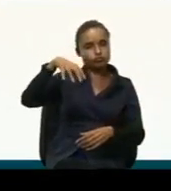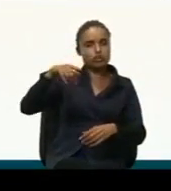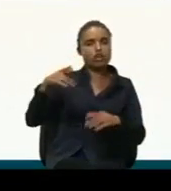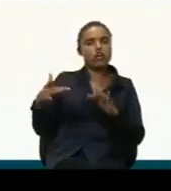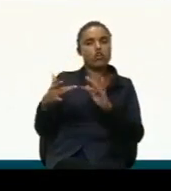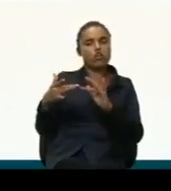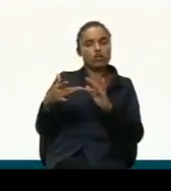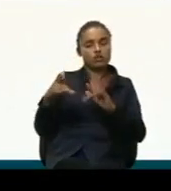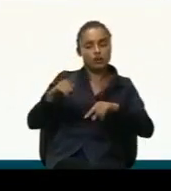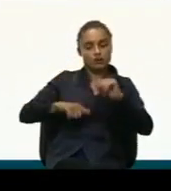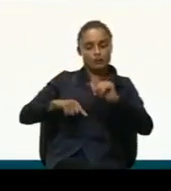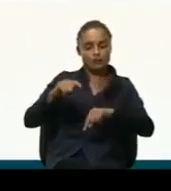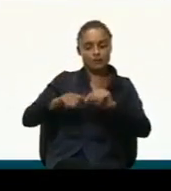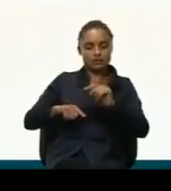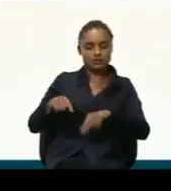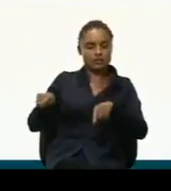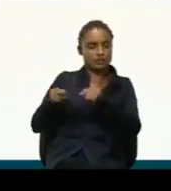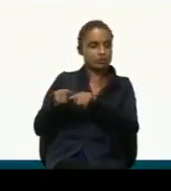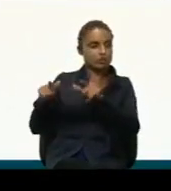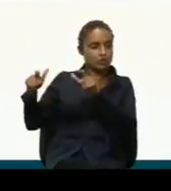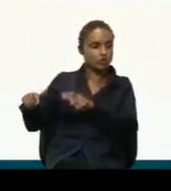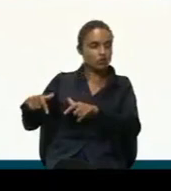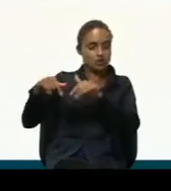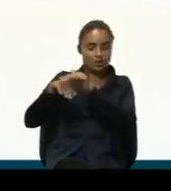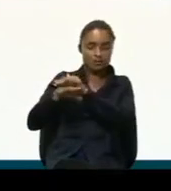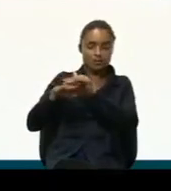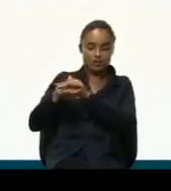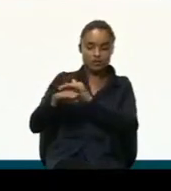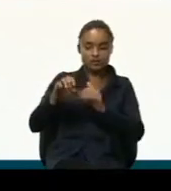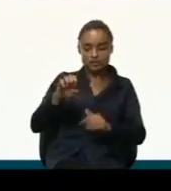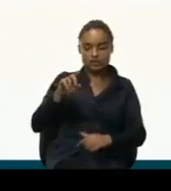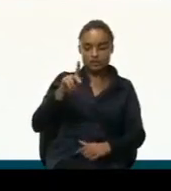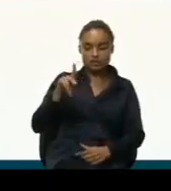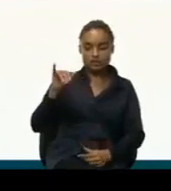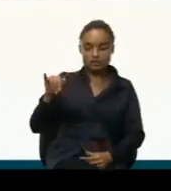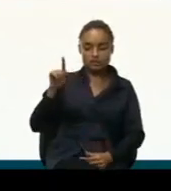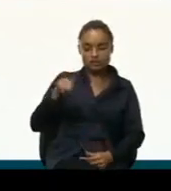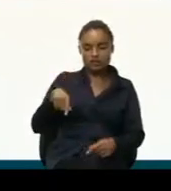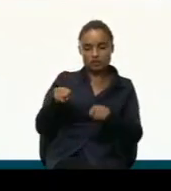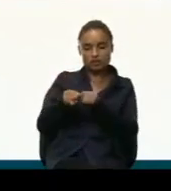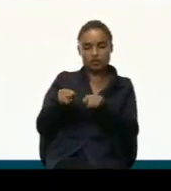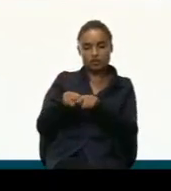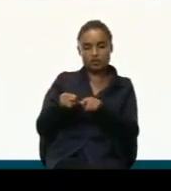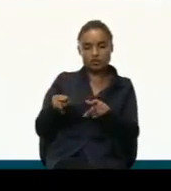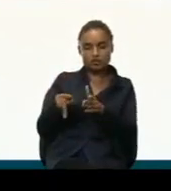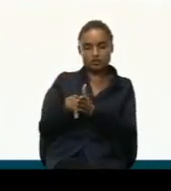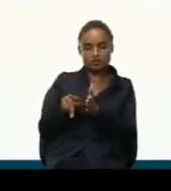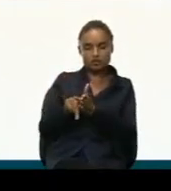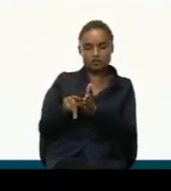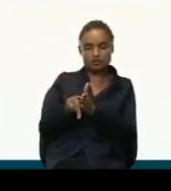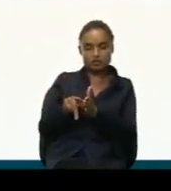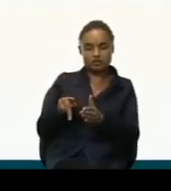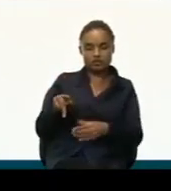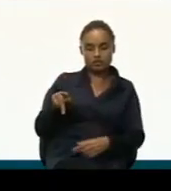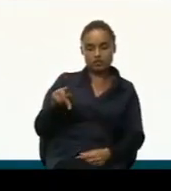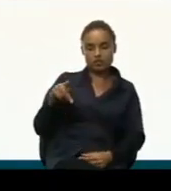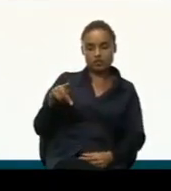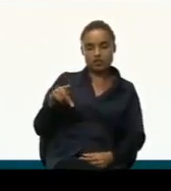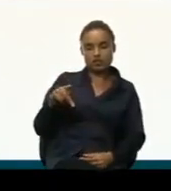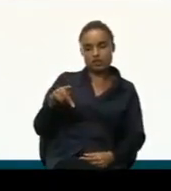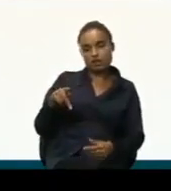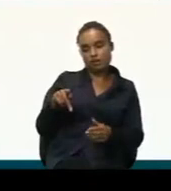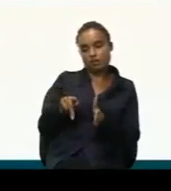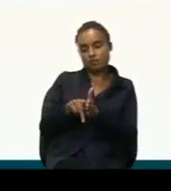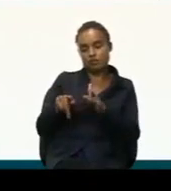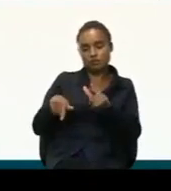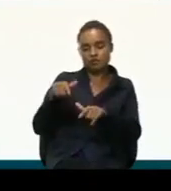os EPIs disponível para visita ou para os trabalhadores, ok? E a gente vai ver também que no